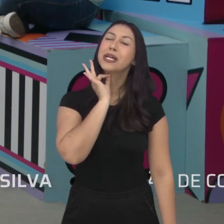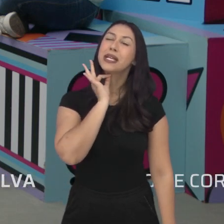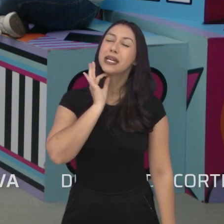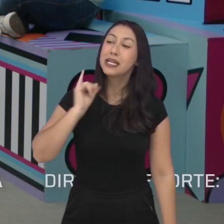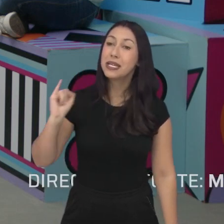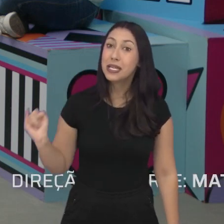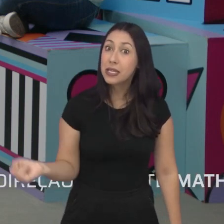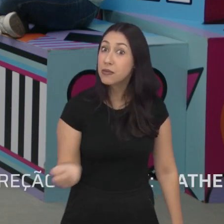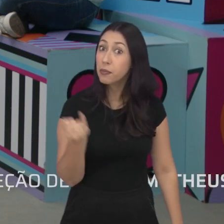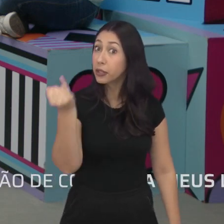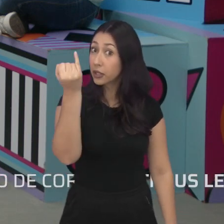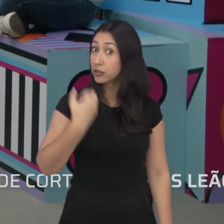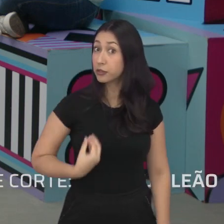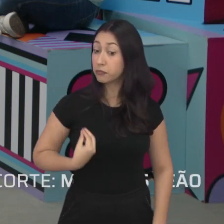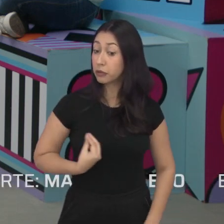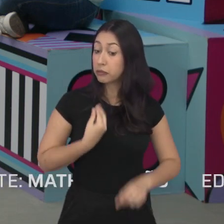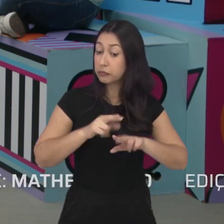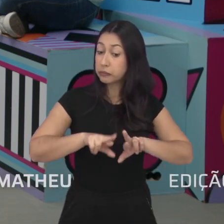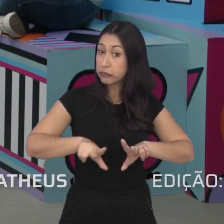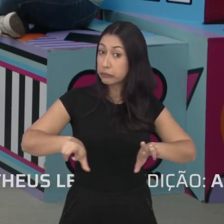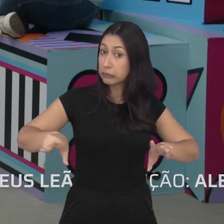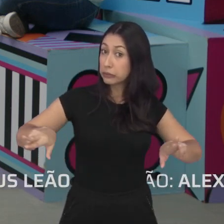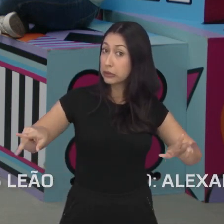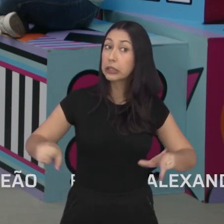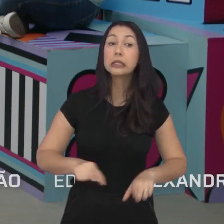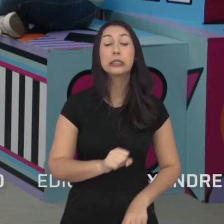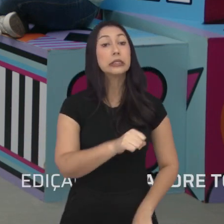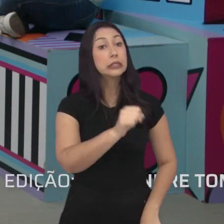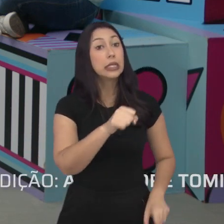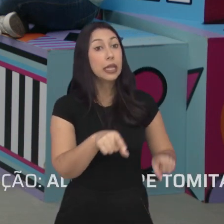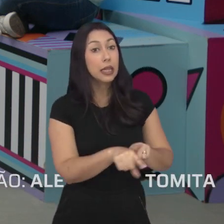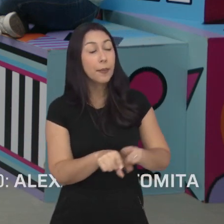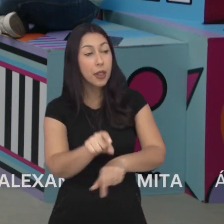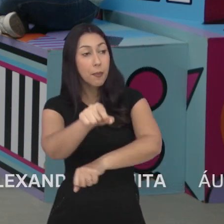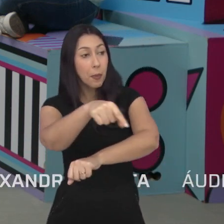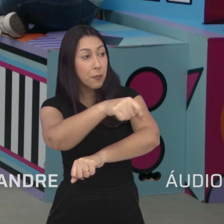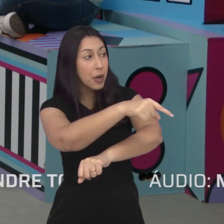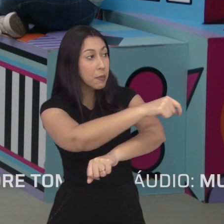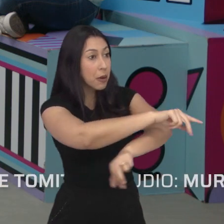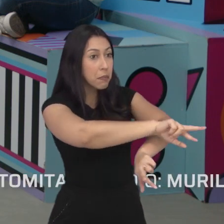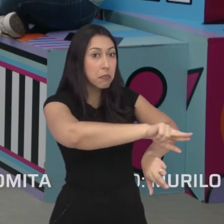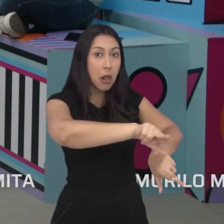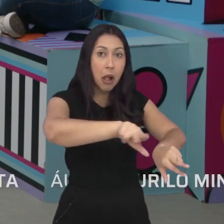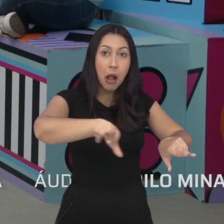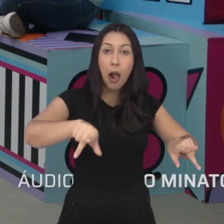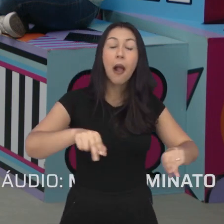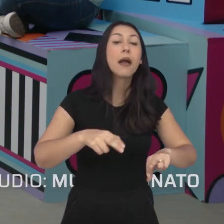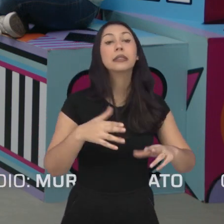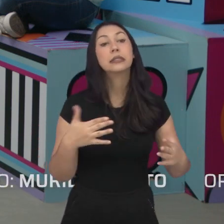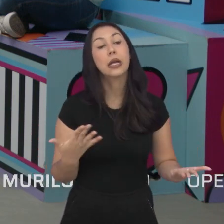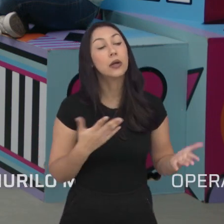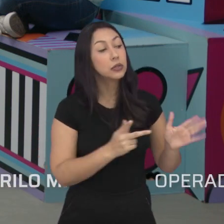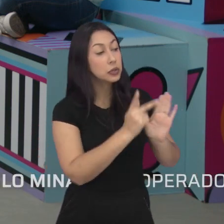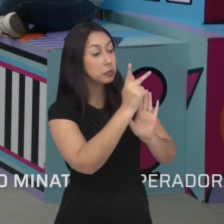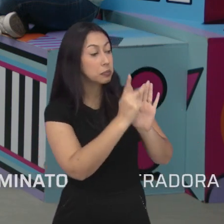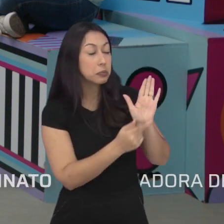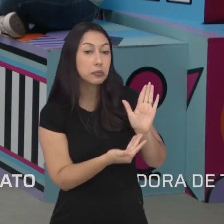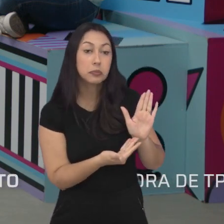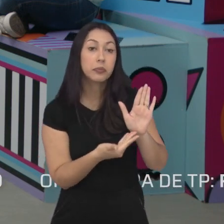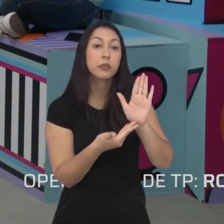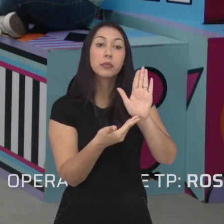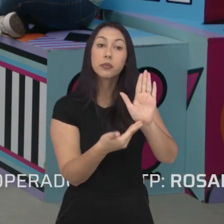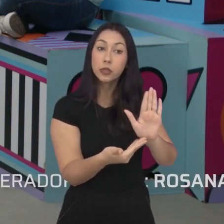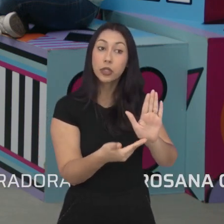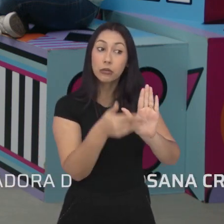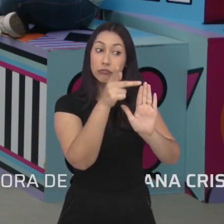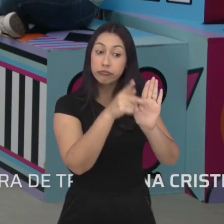abelhas têm para a biodiversidade, para o ecossistema, polinização, ou seja, para a nossa vida, né? E esse projeto, só para deixar claro para